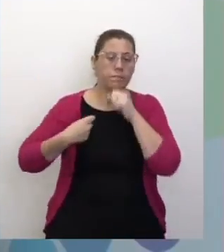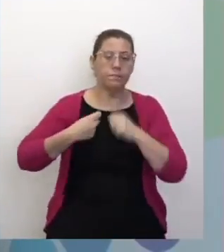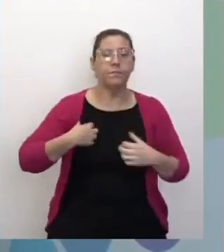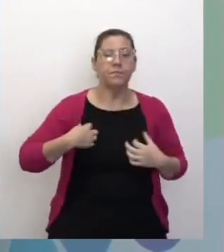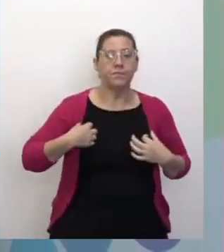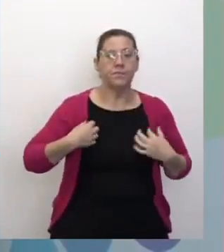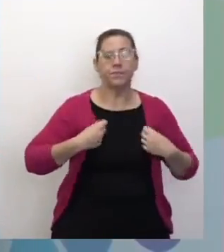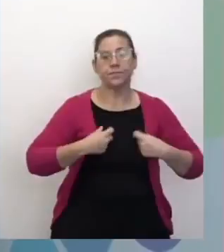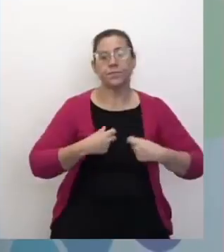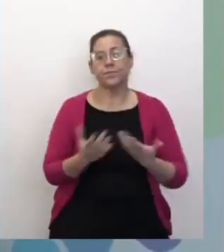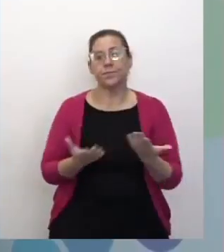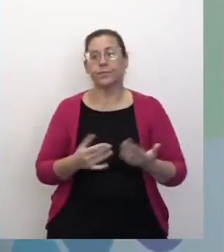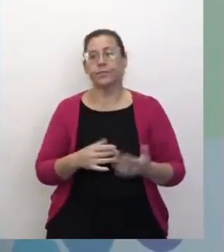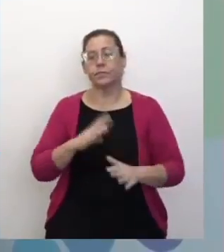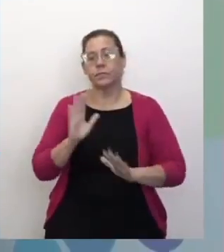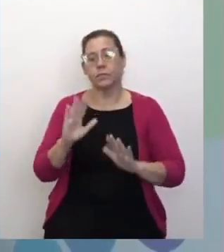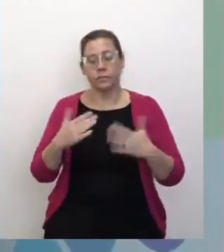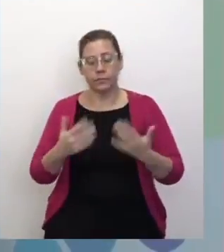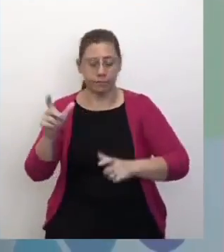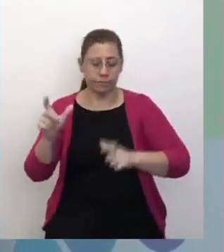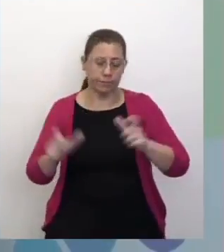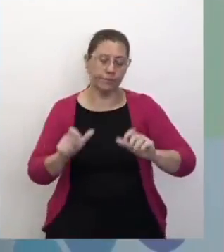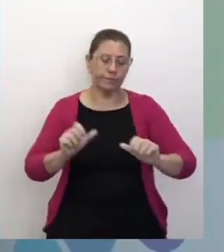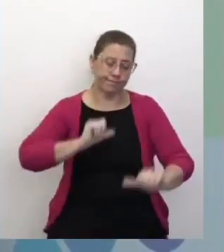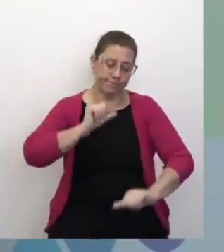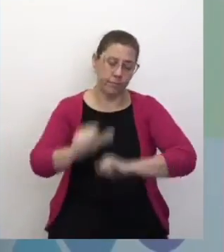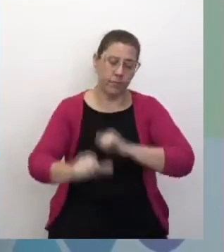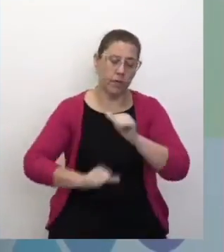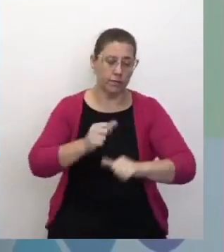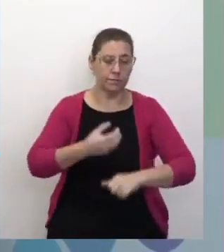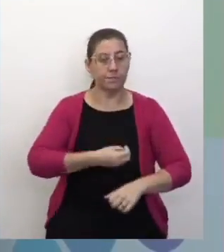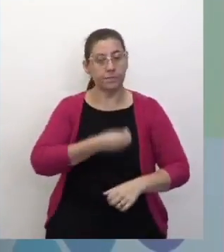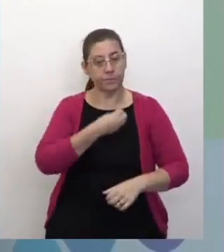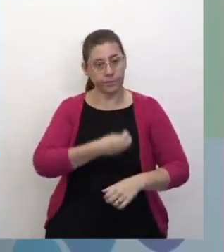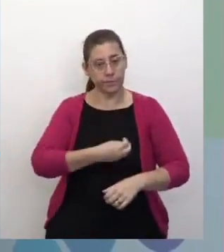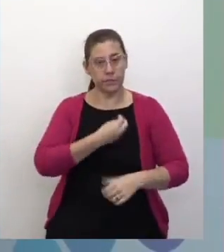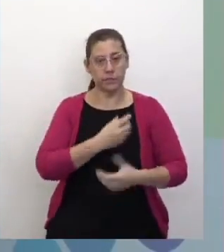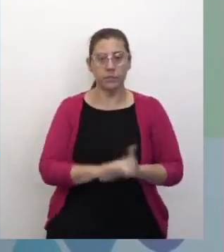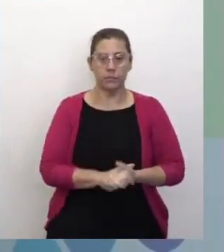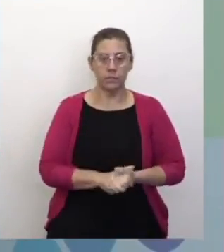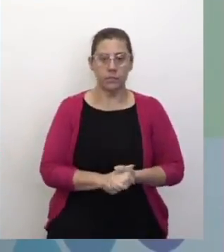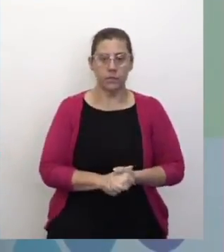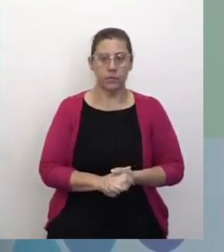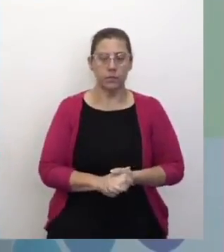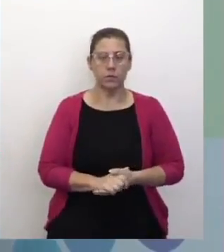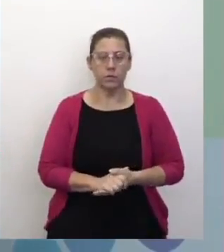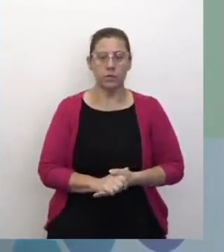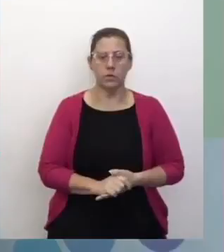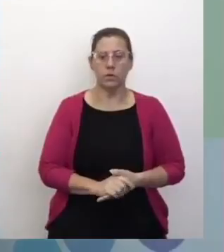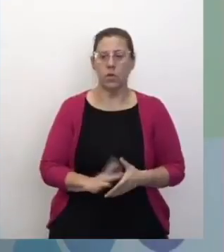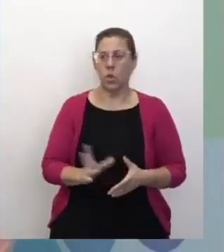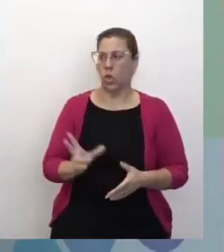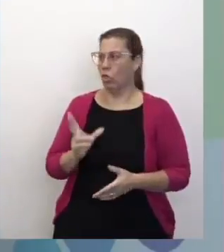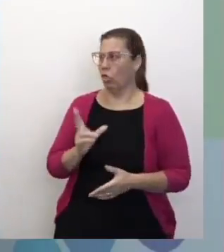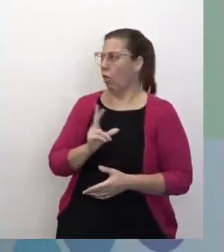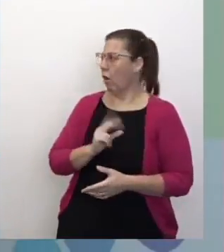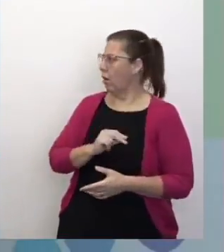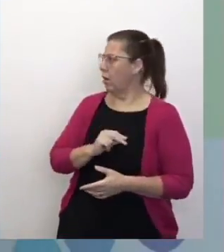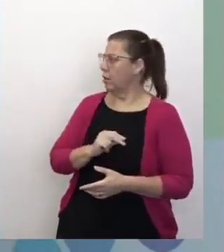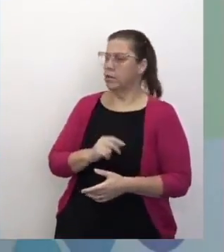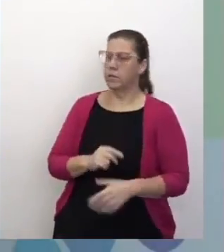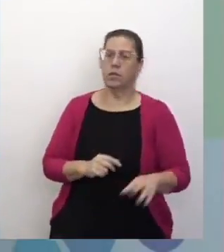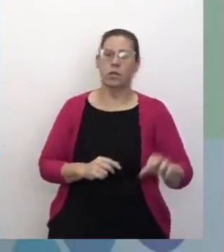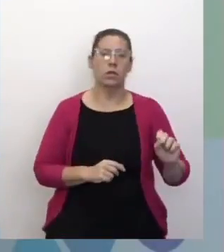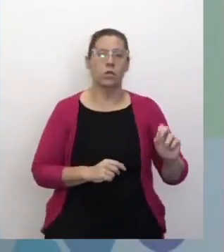disse perfeitamente, o homem muda através da sua própria vida, né? Shakespeare dizia, estou trazendo gente de repertório hoje,